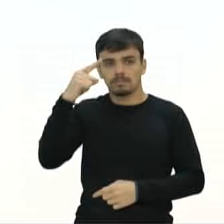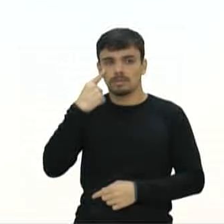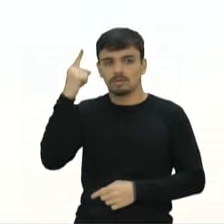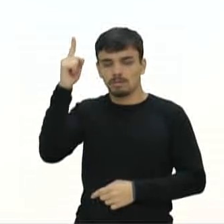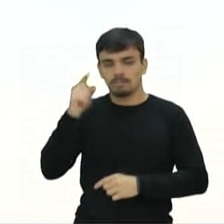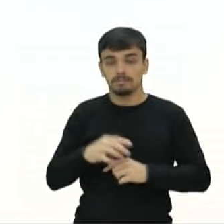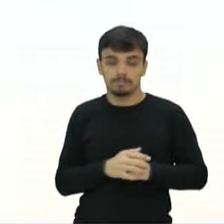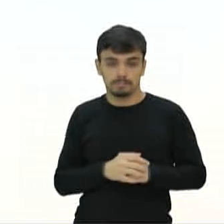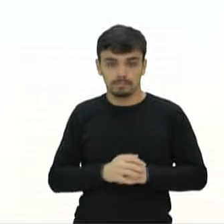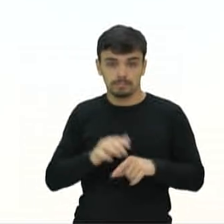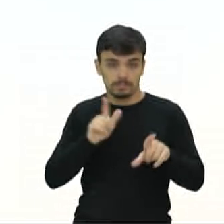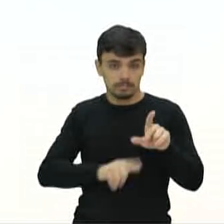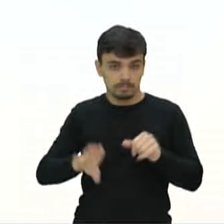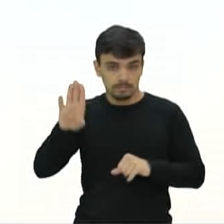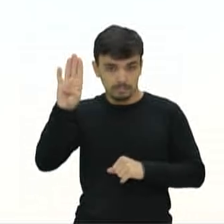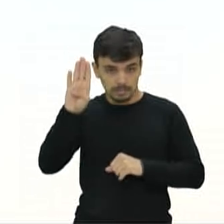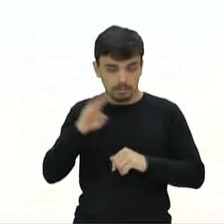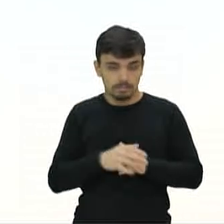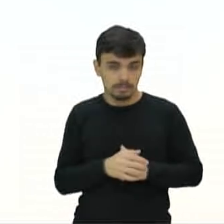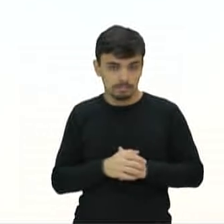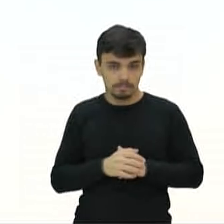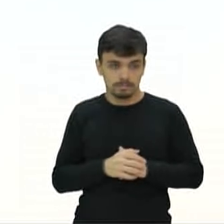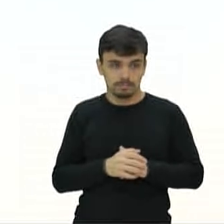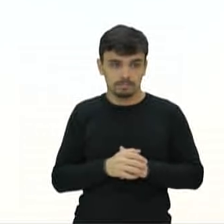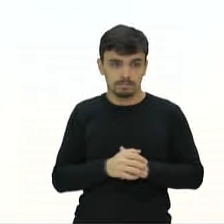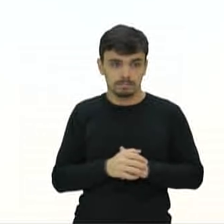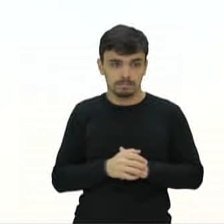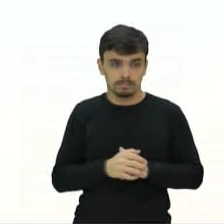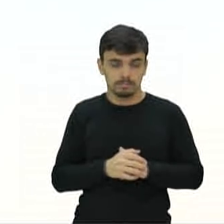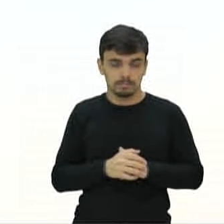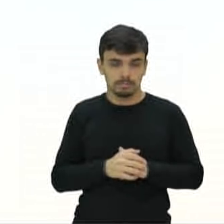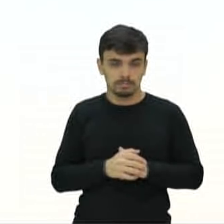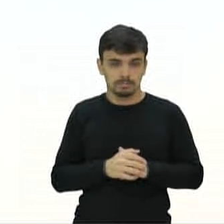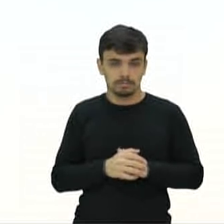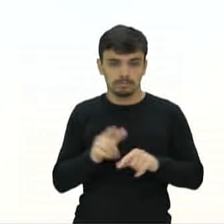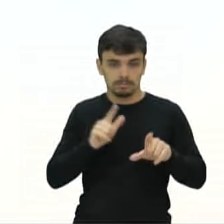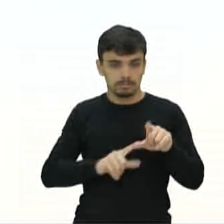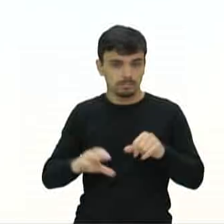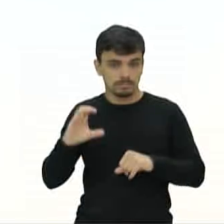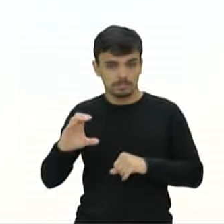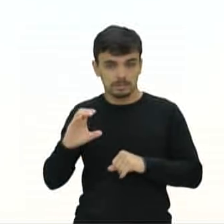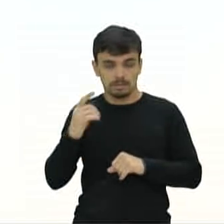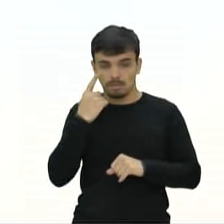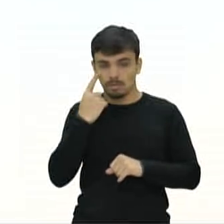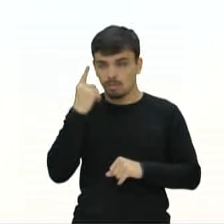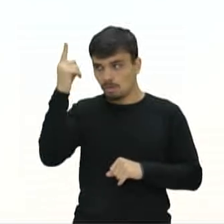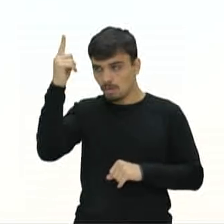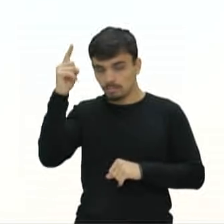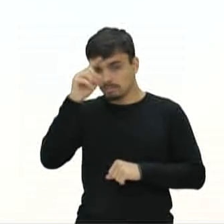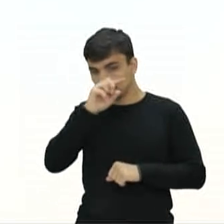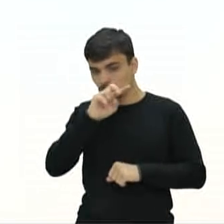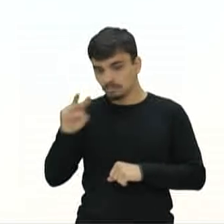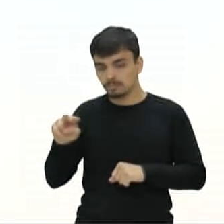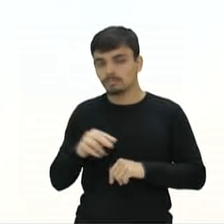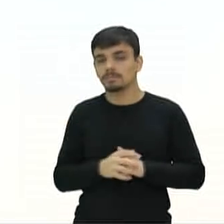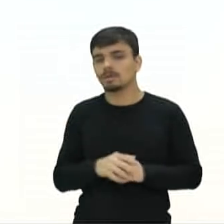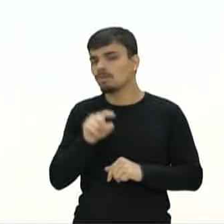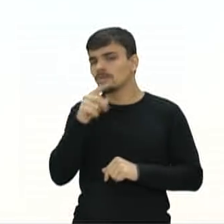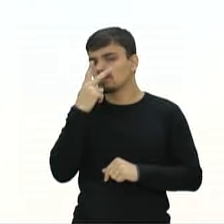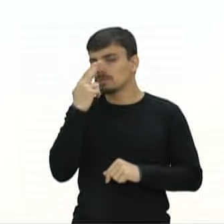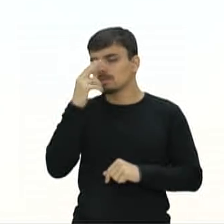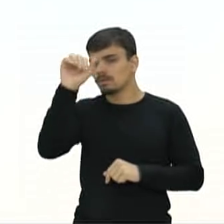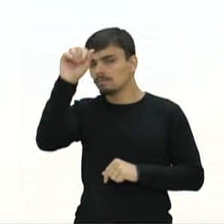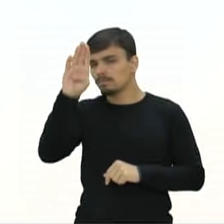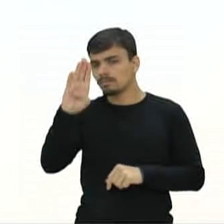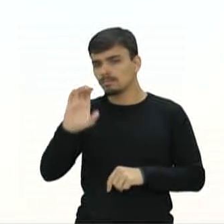obsolescência funcional. Letra B, obsolescência planejada. Ou letra C, obsolescência perceptiva? O que você acha?